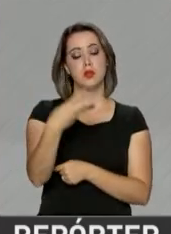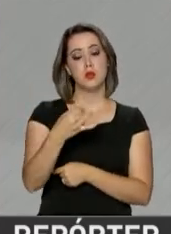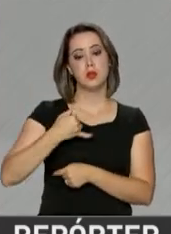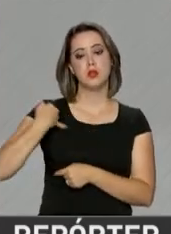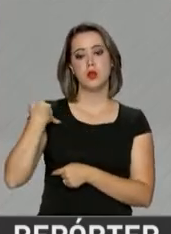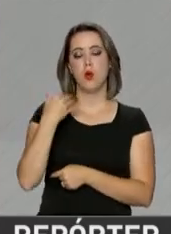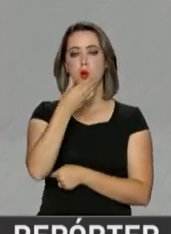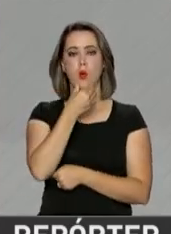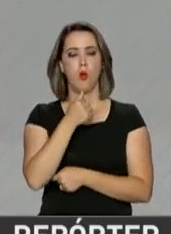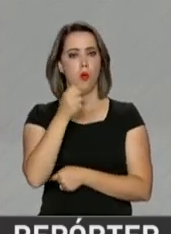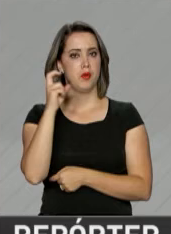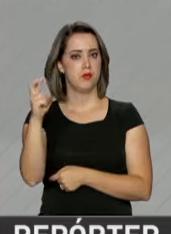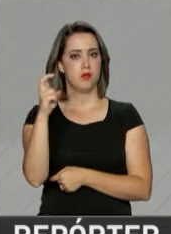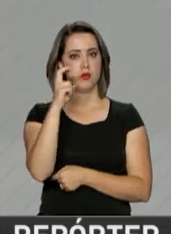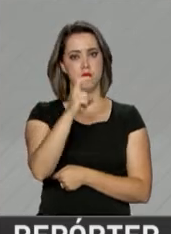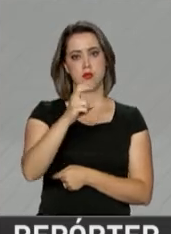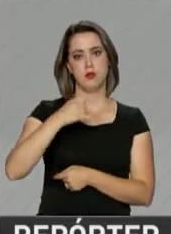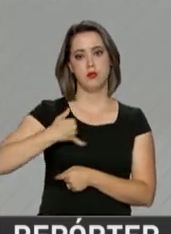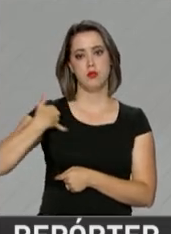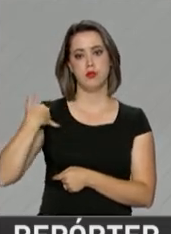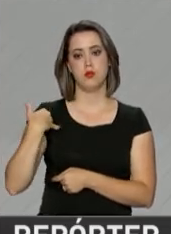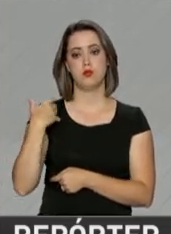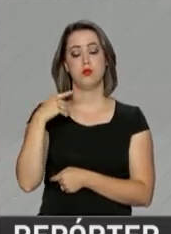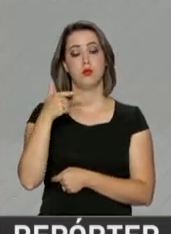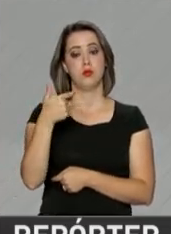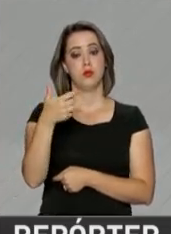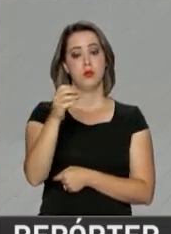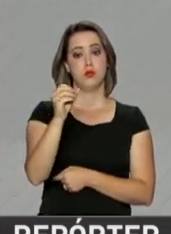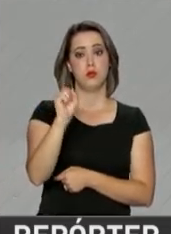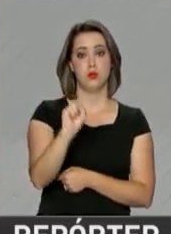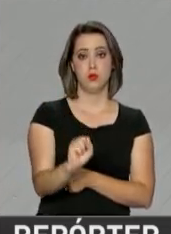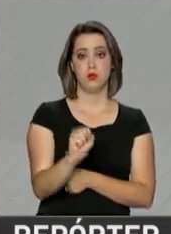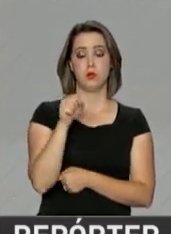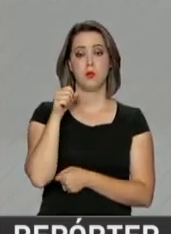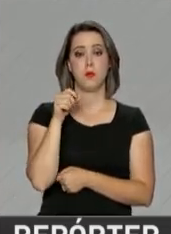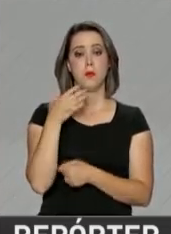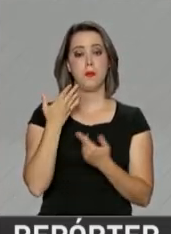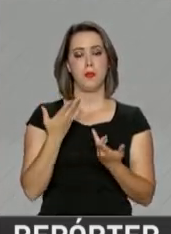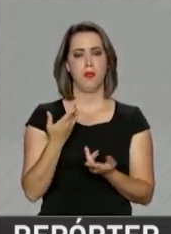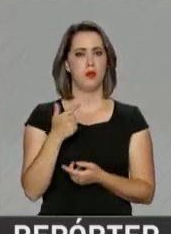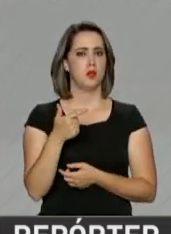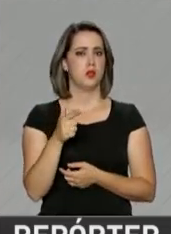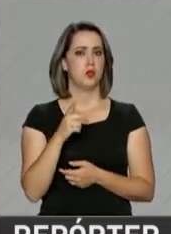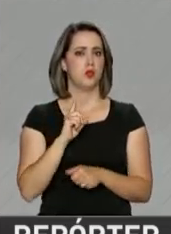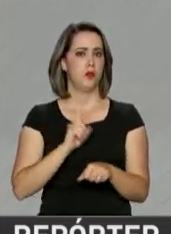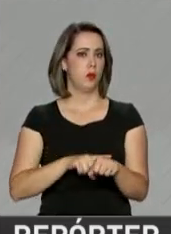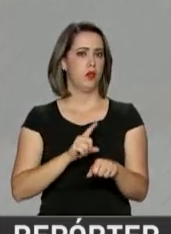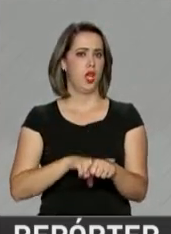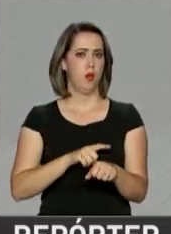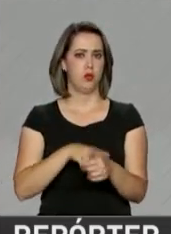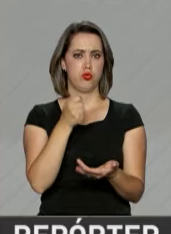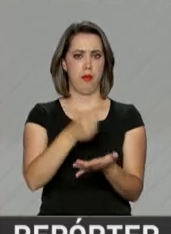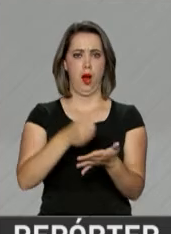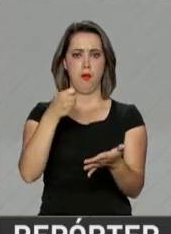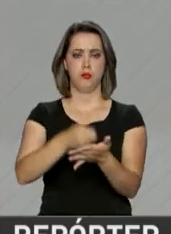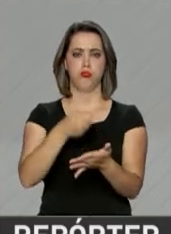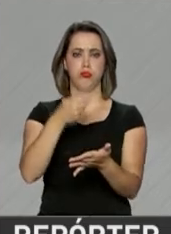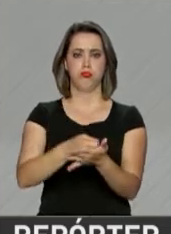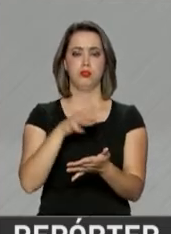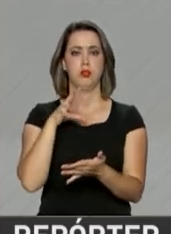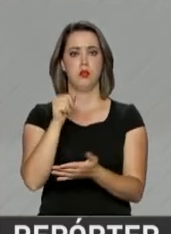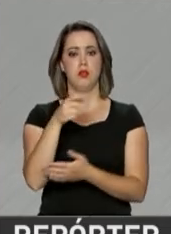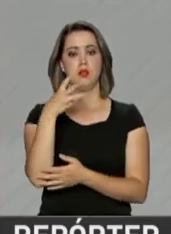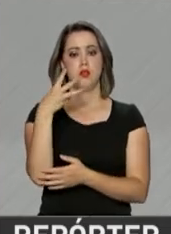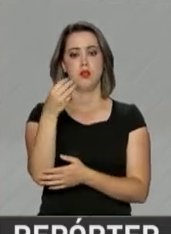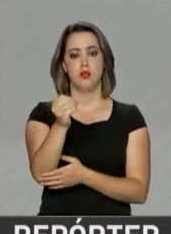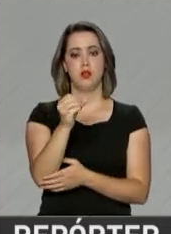e homens a partir de 55 anos em 2018. Quem não tiver o tempo de contribuição completo, que é de